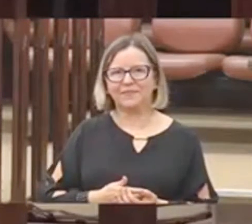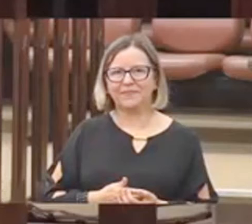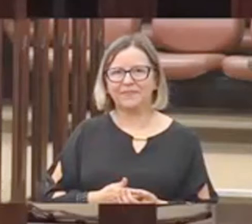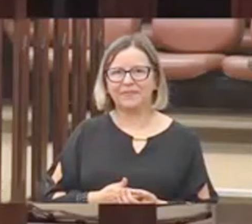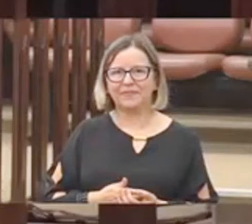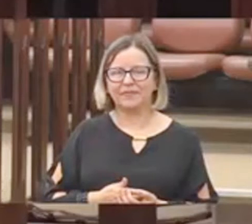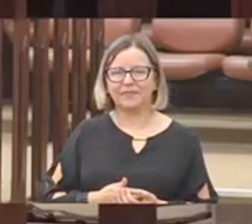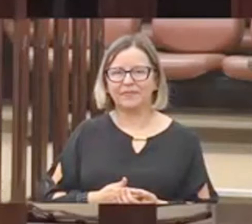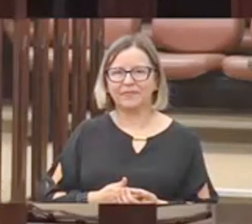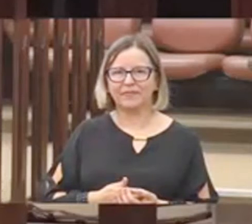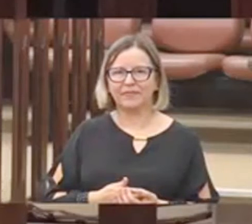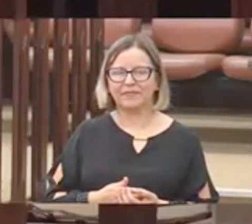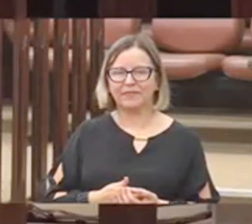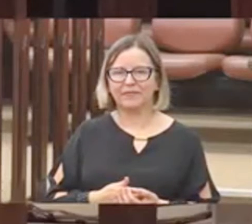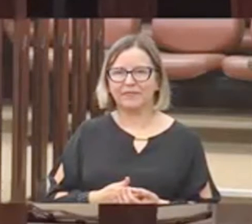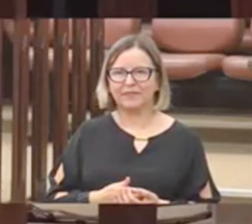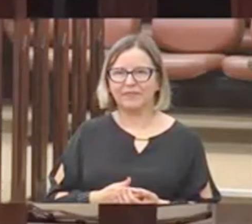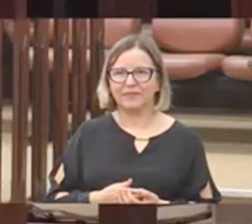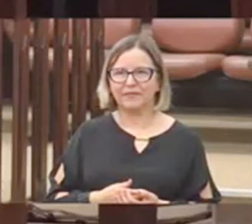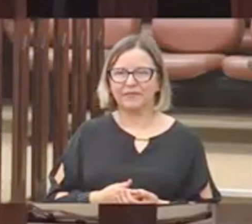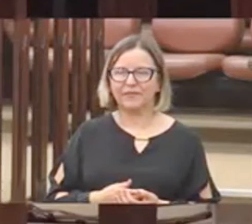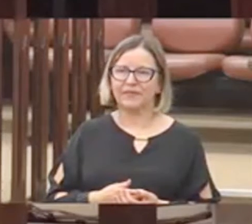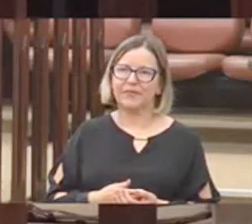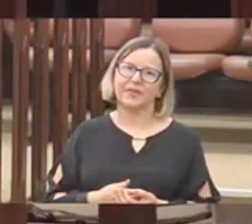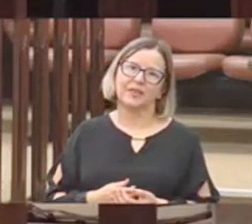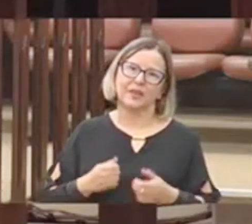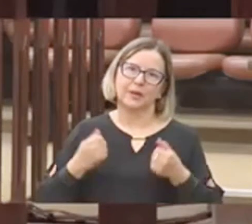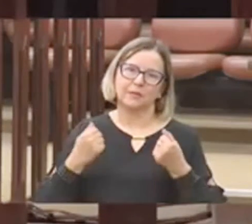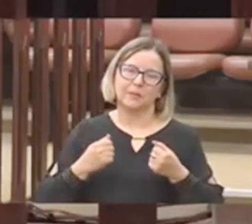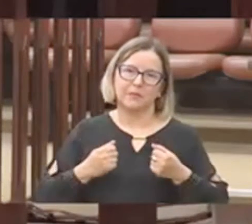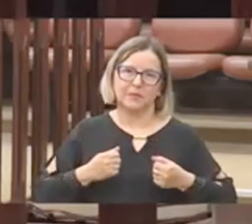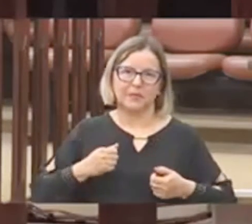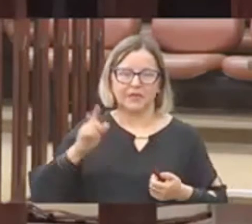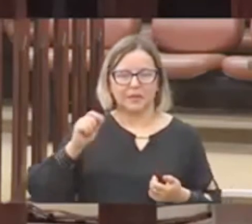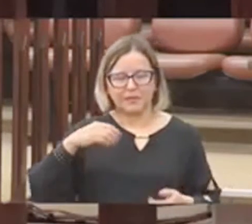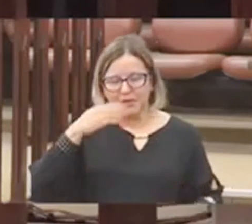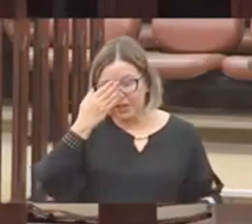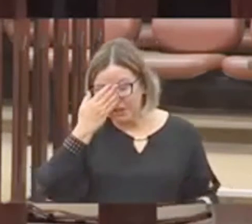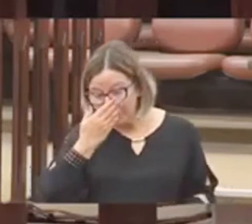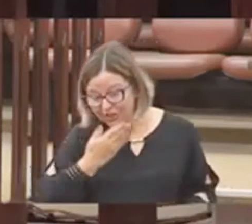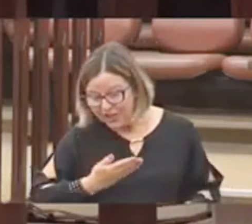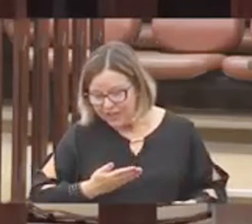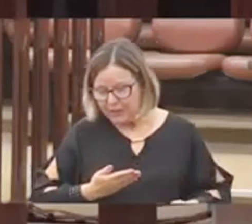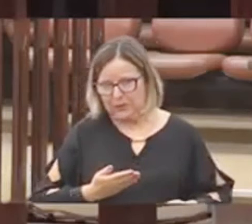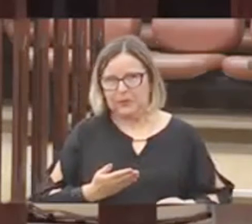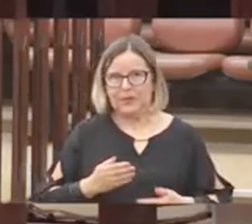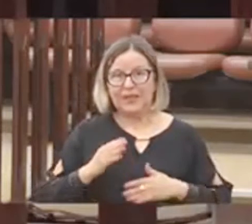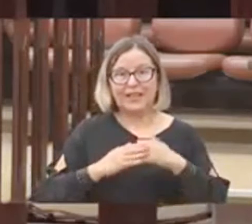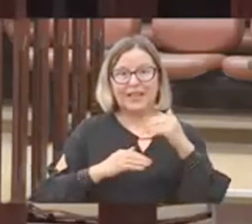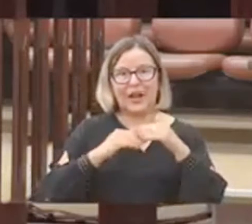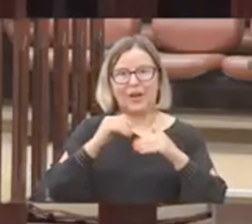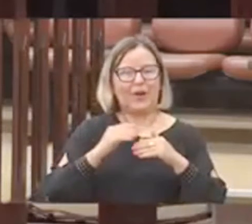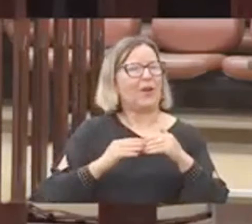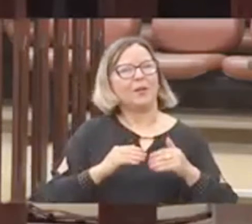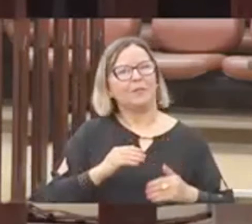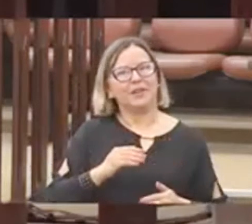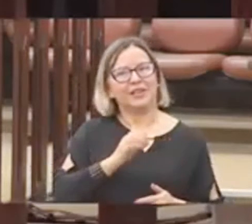Que sejamos dignos daquilo que o Senhor Jesus Cristo fez em nós.